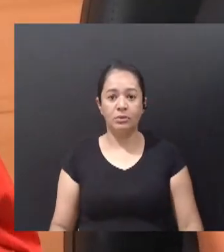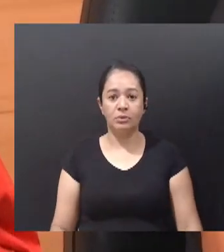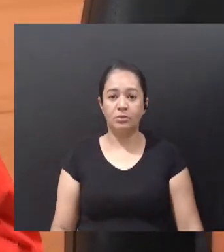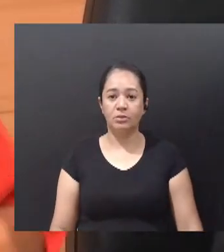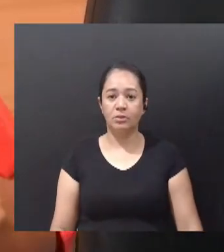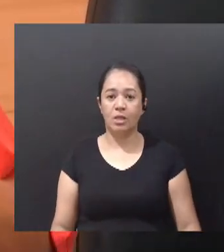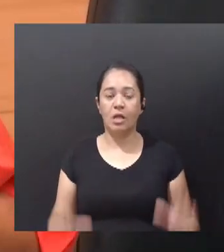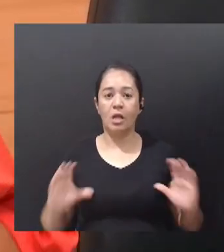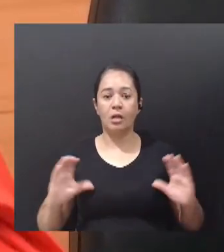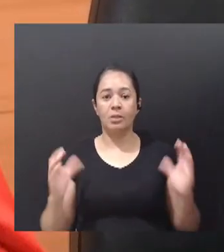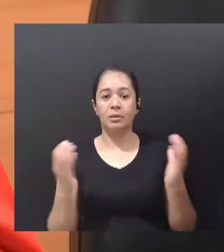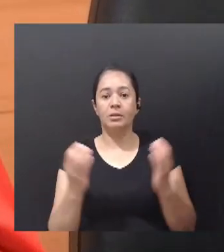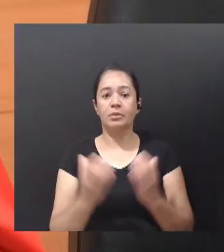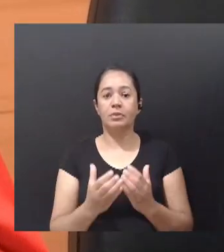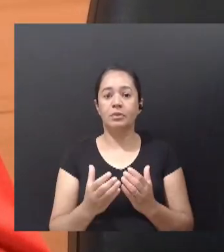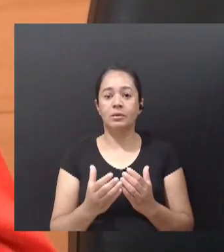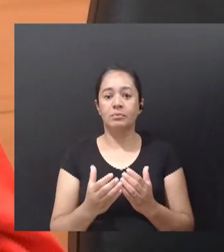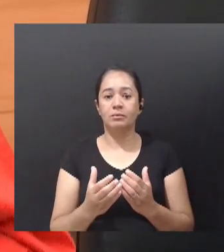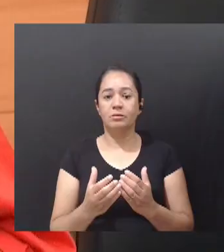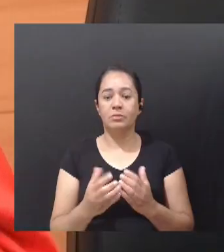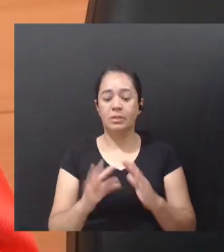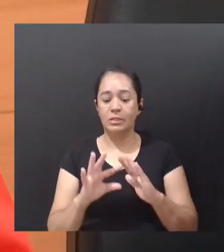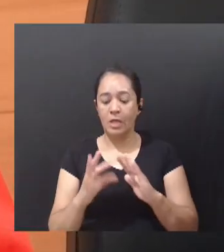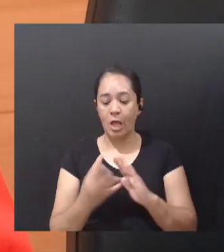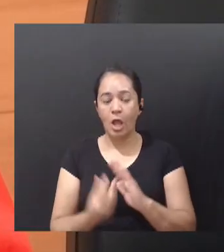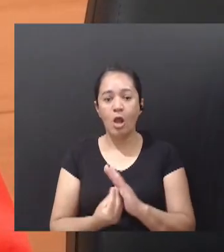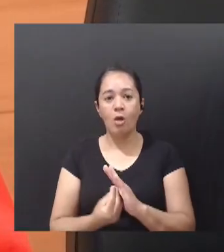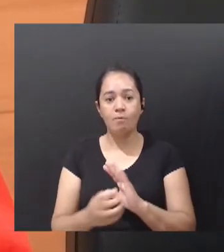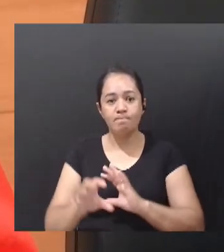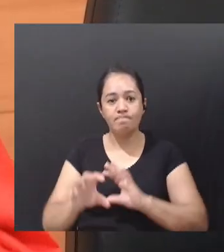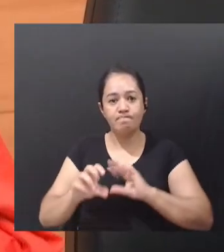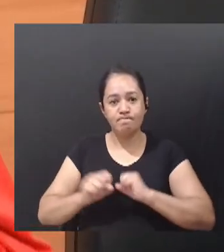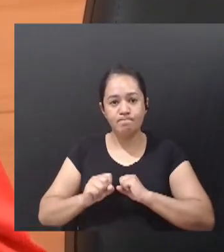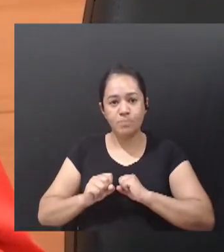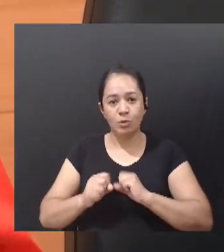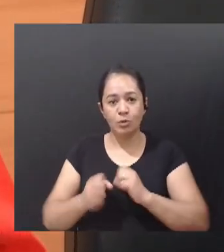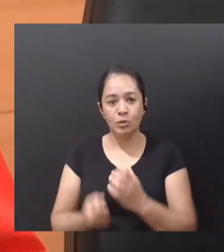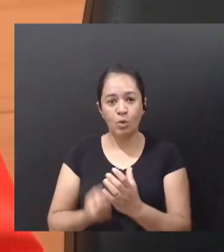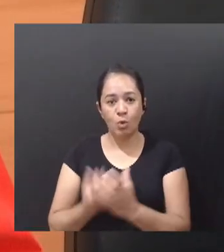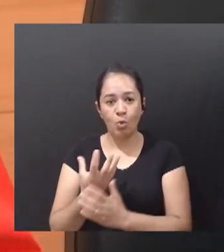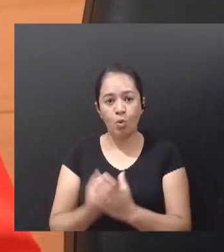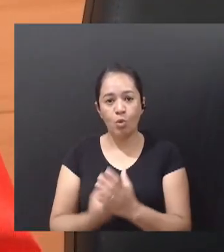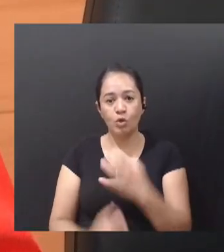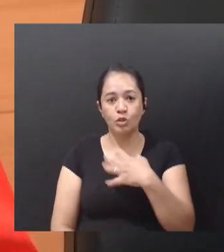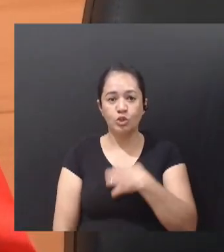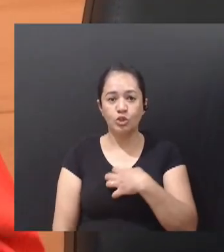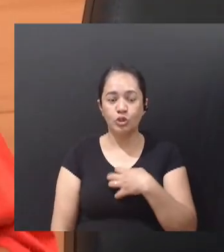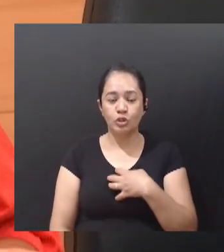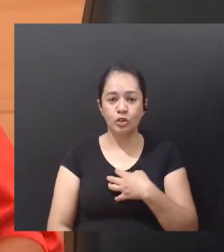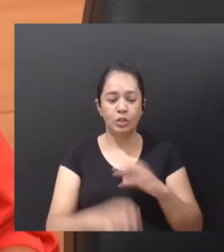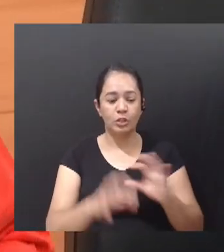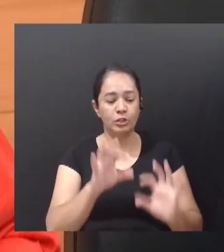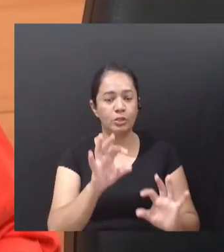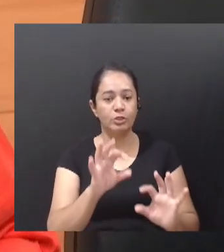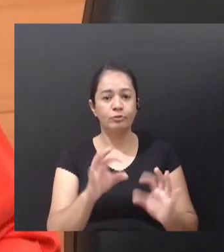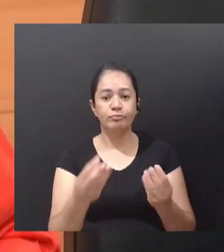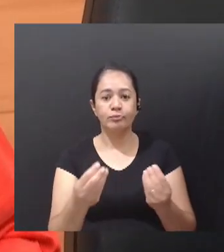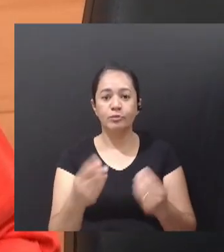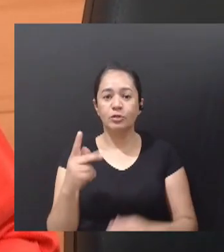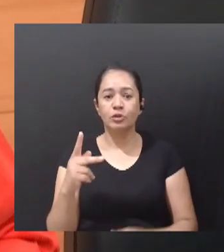comunidade se aquilombou e construiu de forma orgânica suas